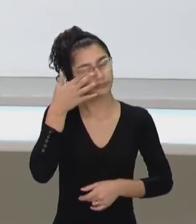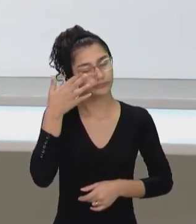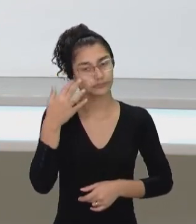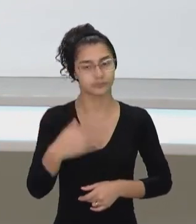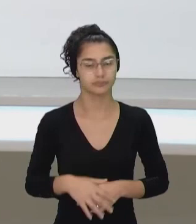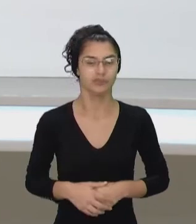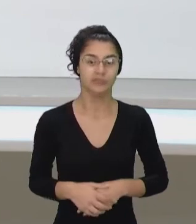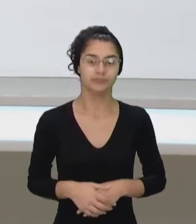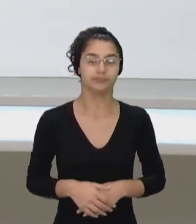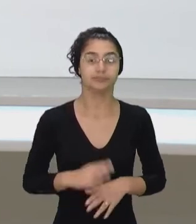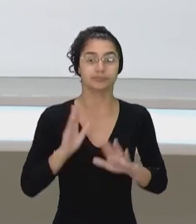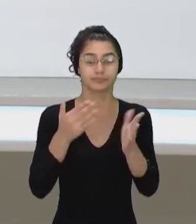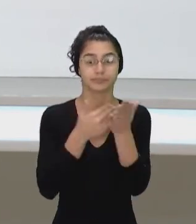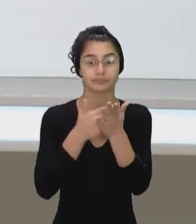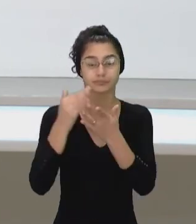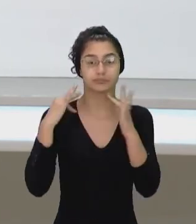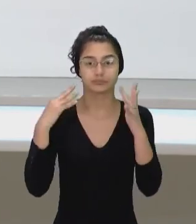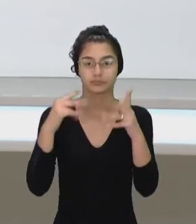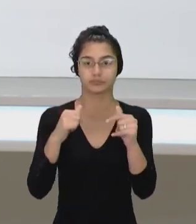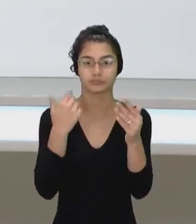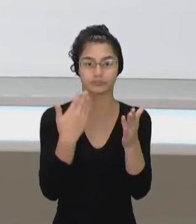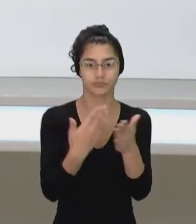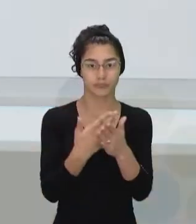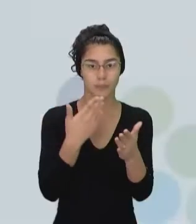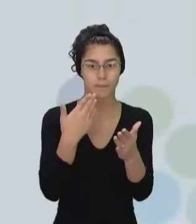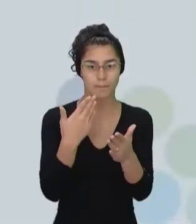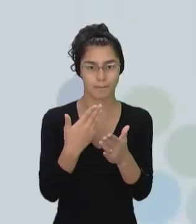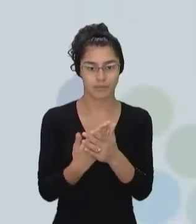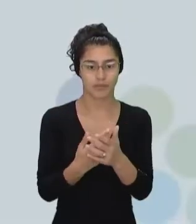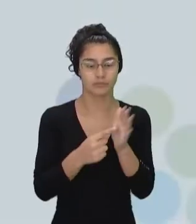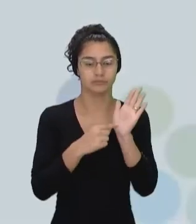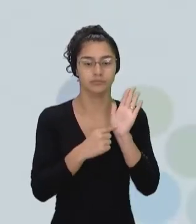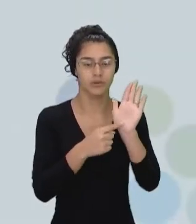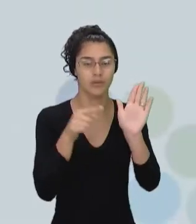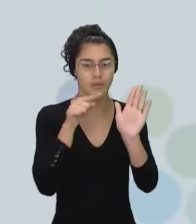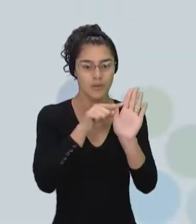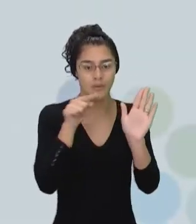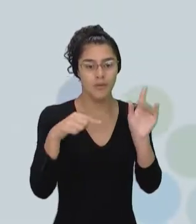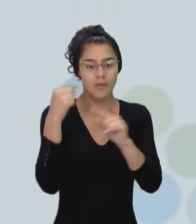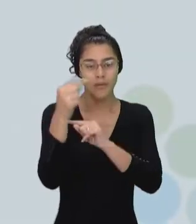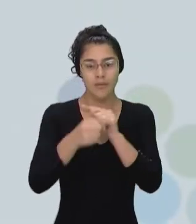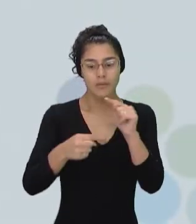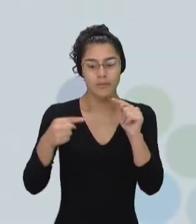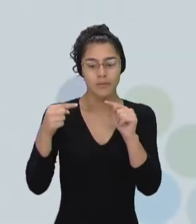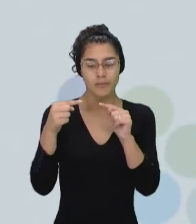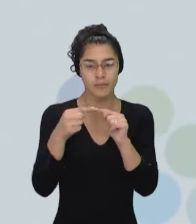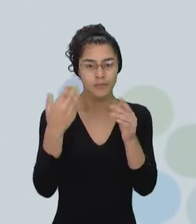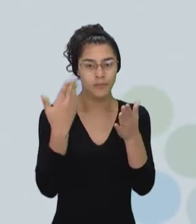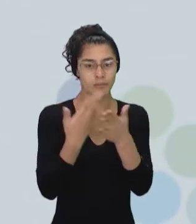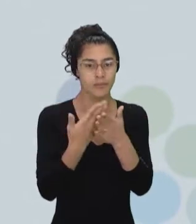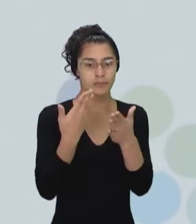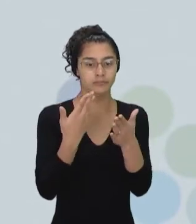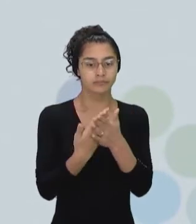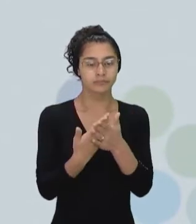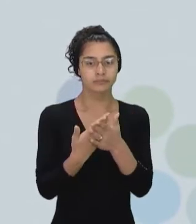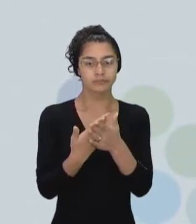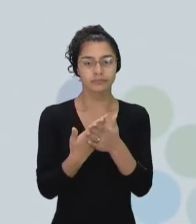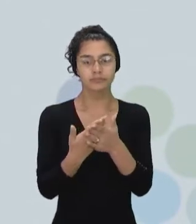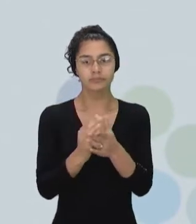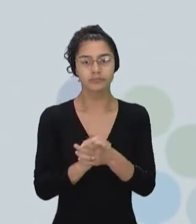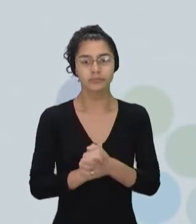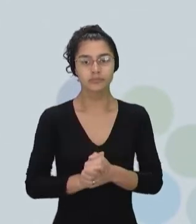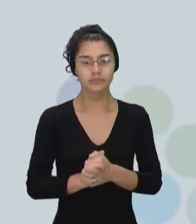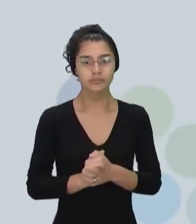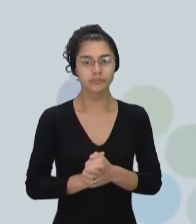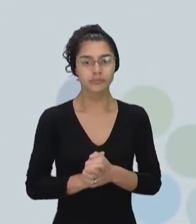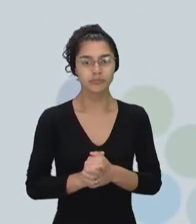agora começar com tudo a nossa aula de hoje. Vai apresentar aí para vocês os objetivos, ou o objetivo, na verdade, da nossa